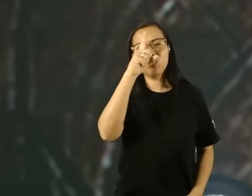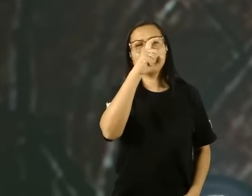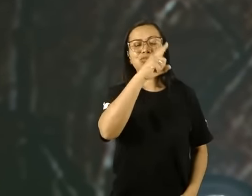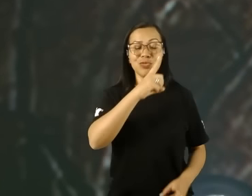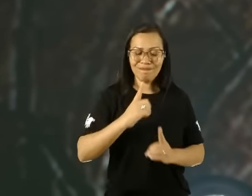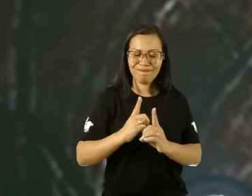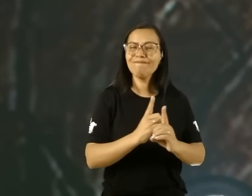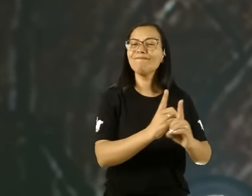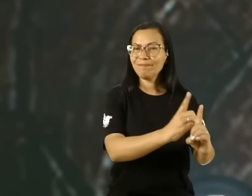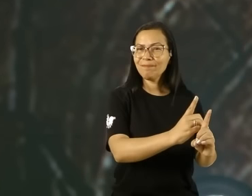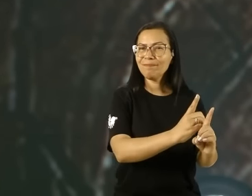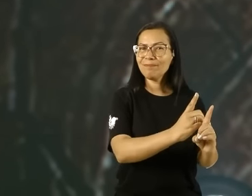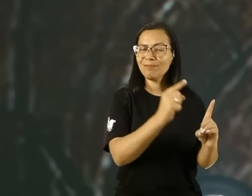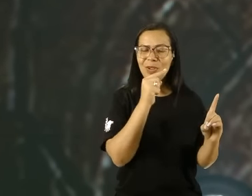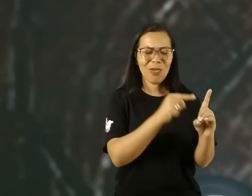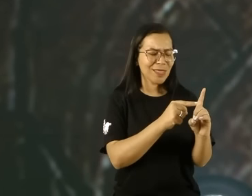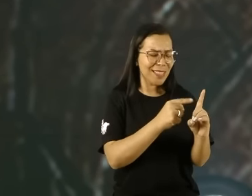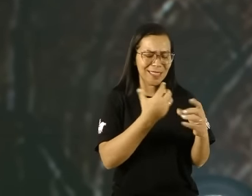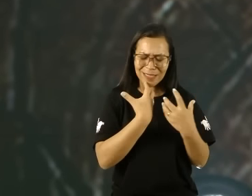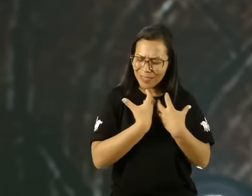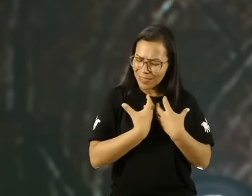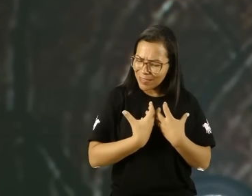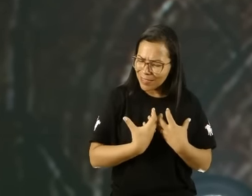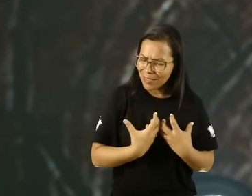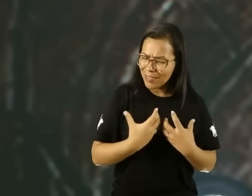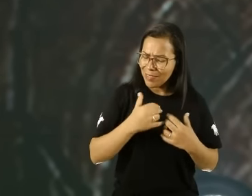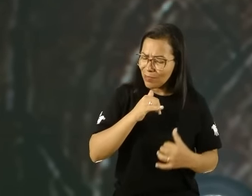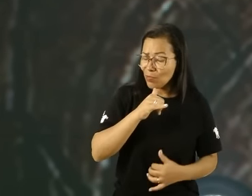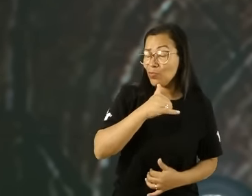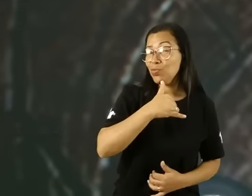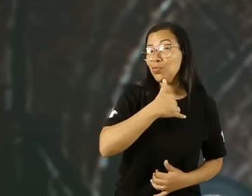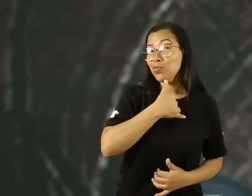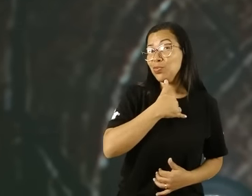acontece o que você não esperava? Como é que você reage quando você